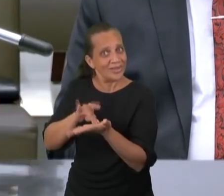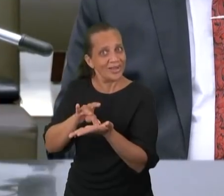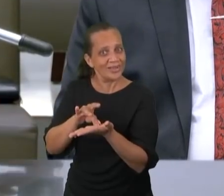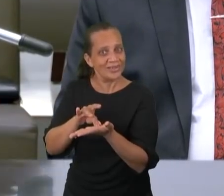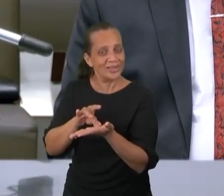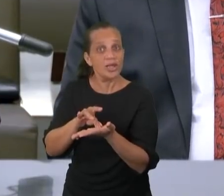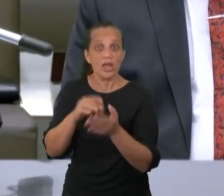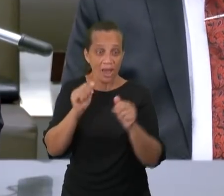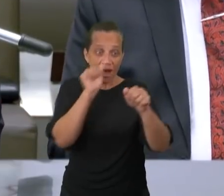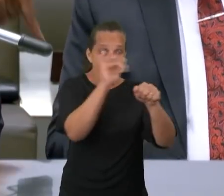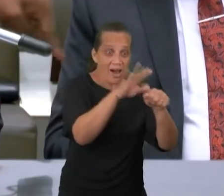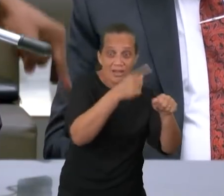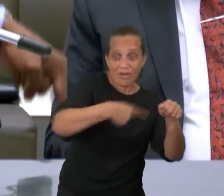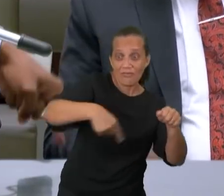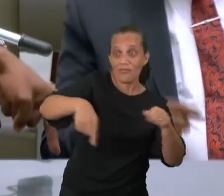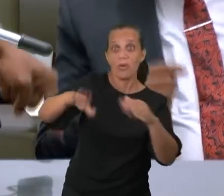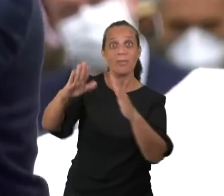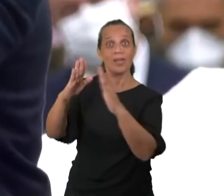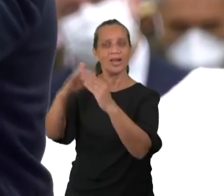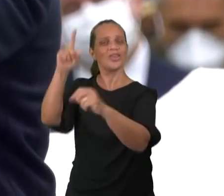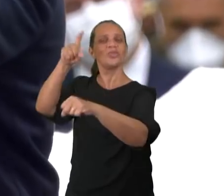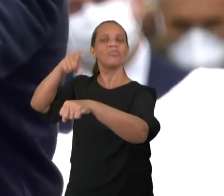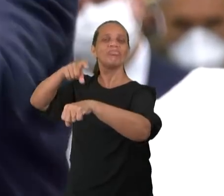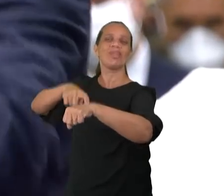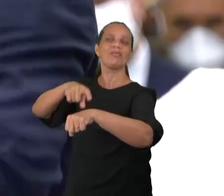Foi para casa e diz a Bíblia, no tempo.